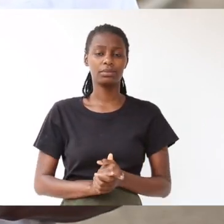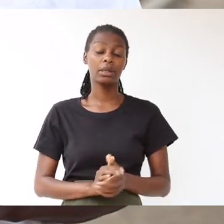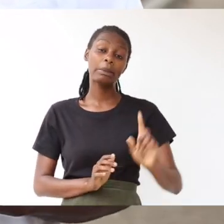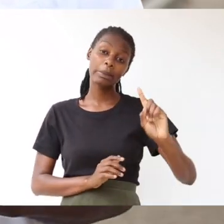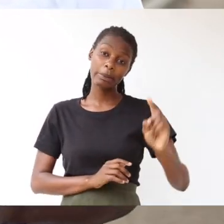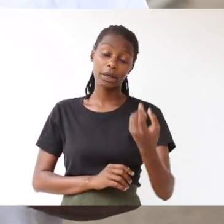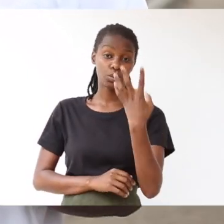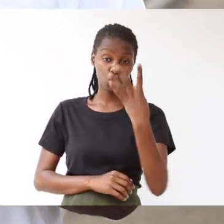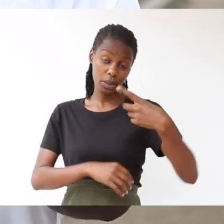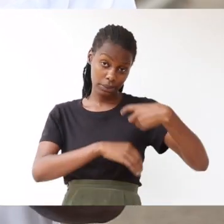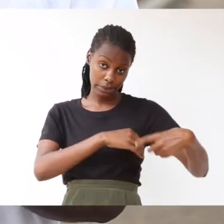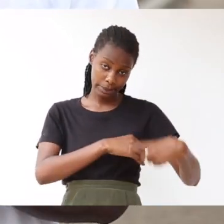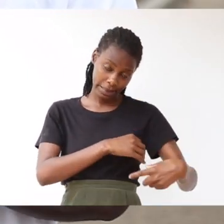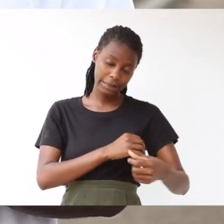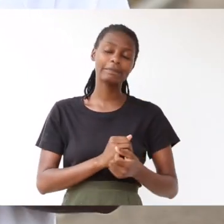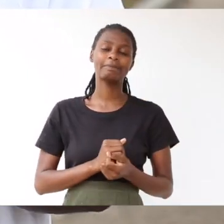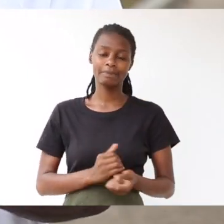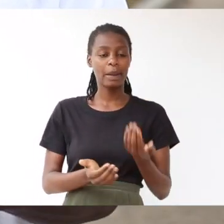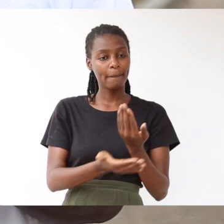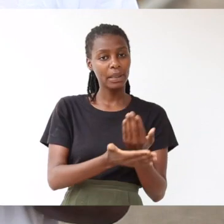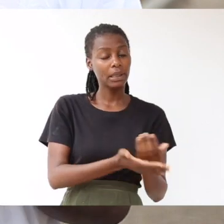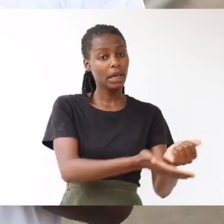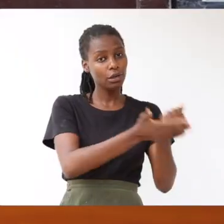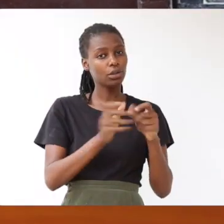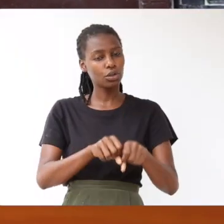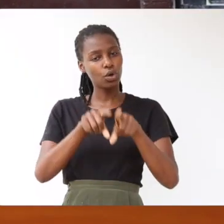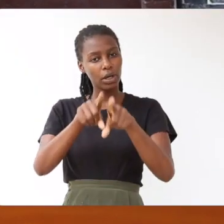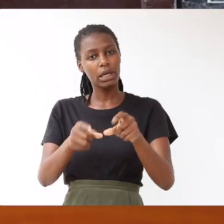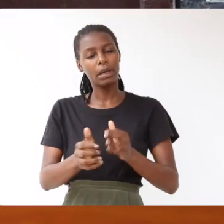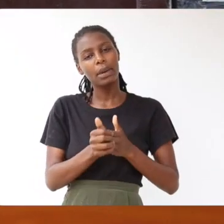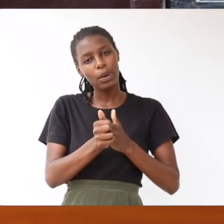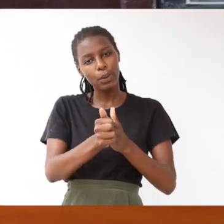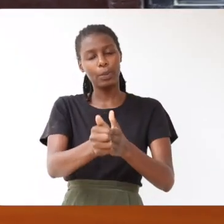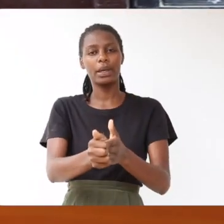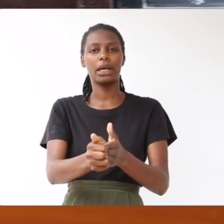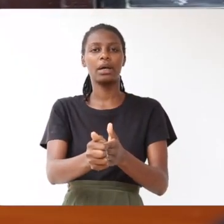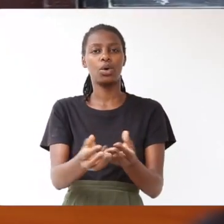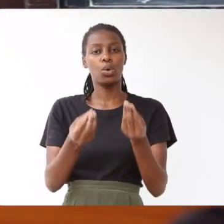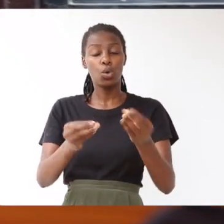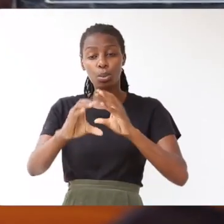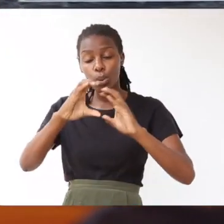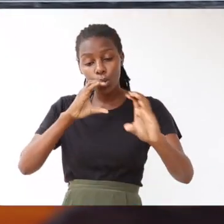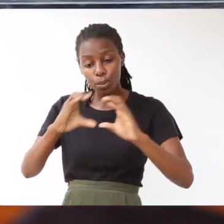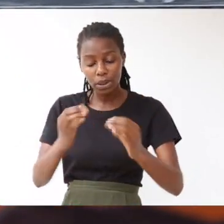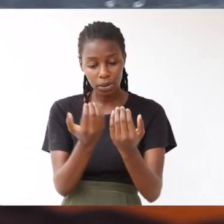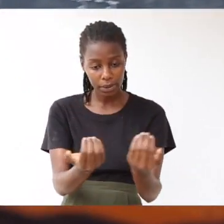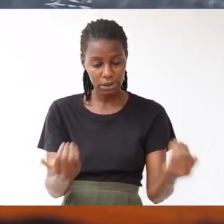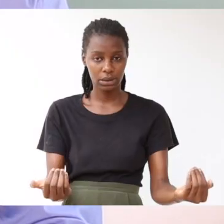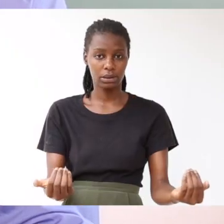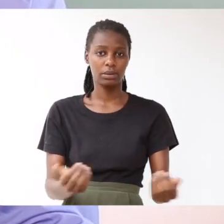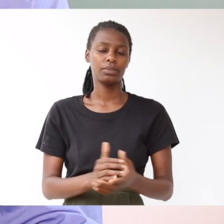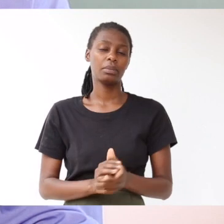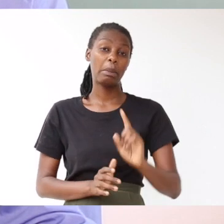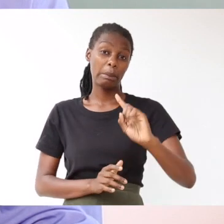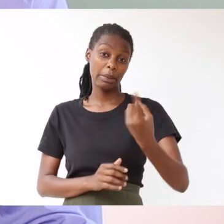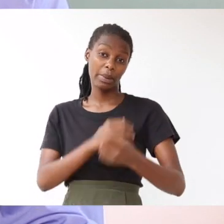4 semanas tive que lidar com colegas para eu acompanhar como é que comunicava-se com as crianças na sala de aula.